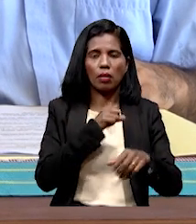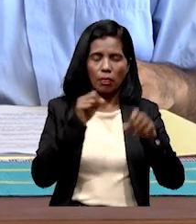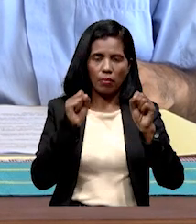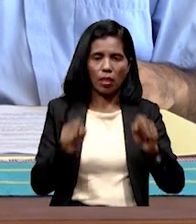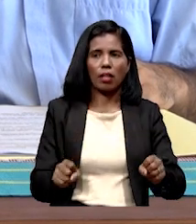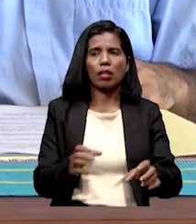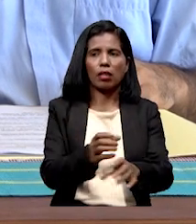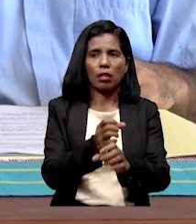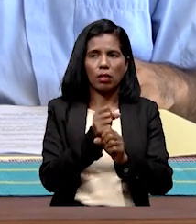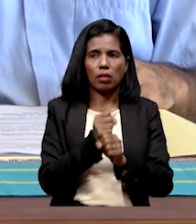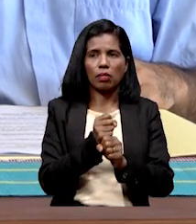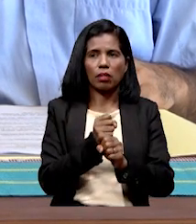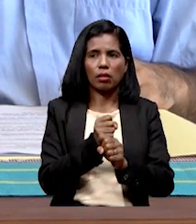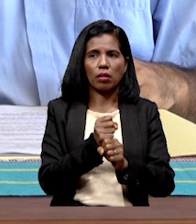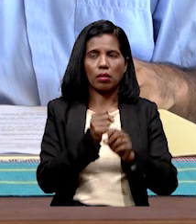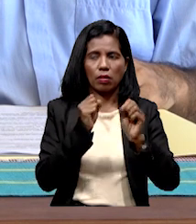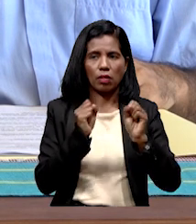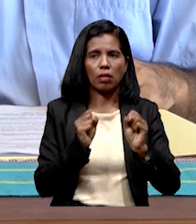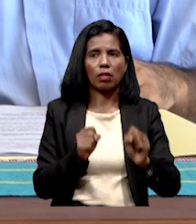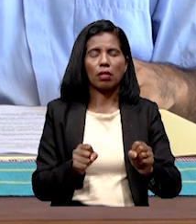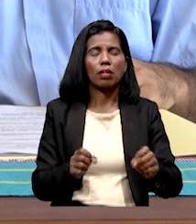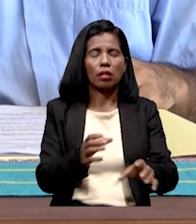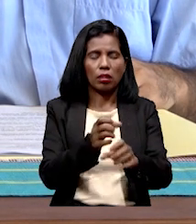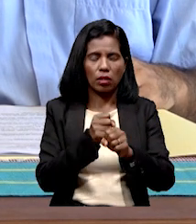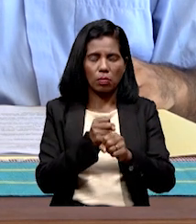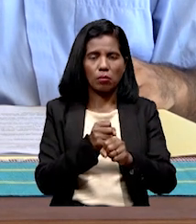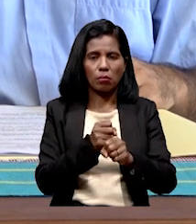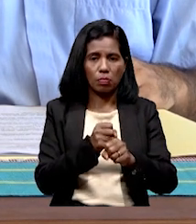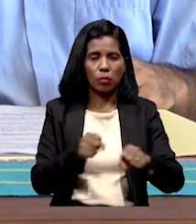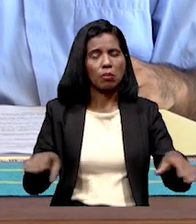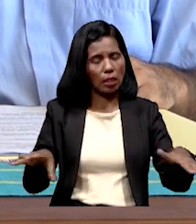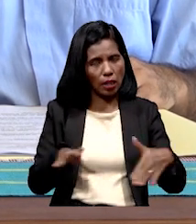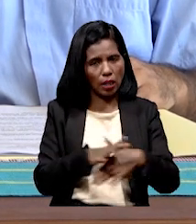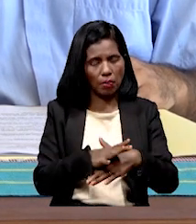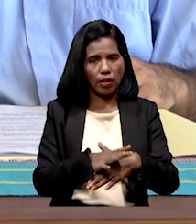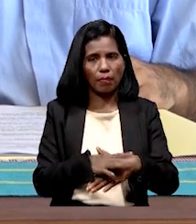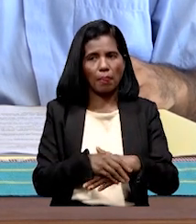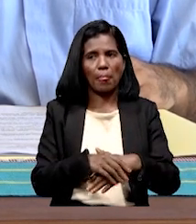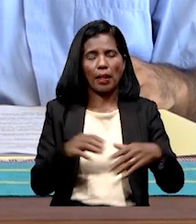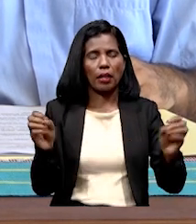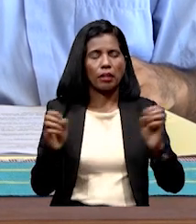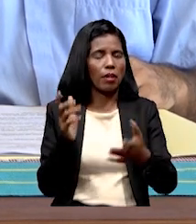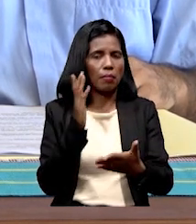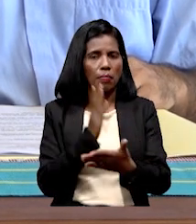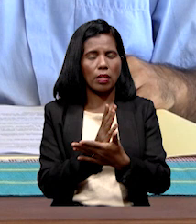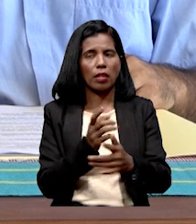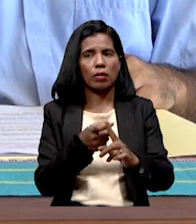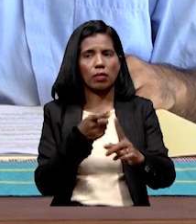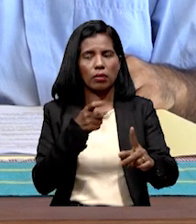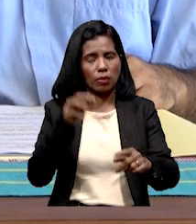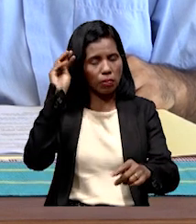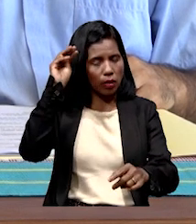simu sacramento matrimônio ca sacramento cabem. Nia laos deit suspendido husi